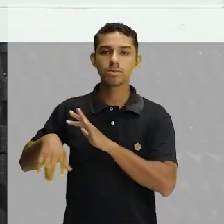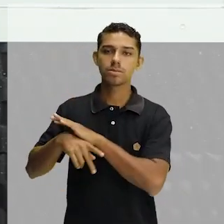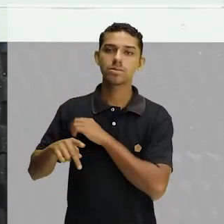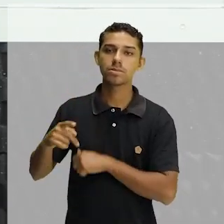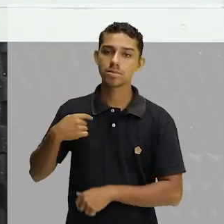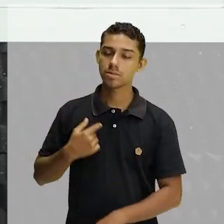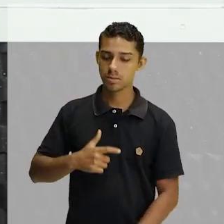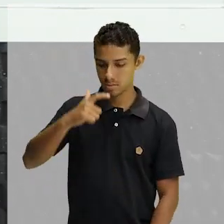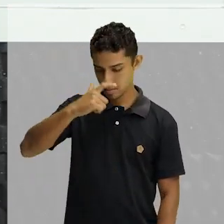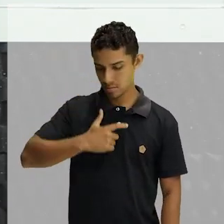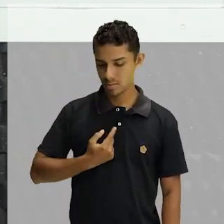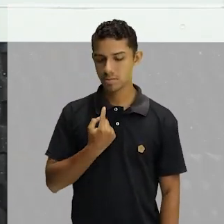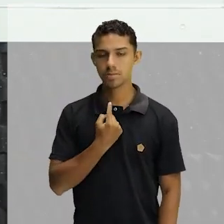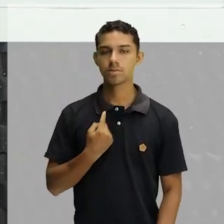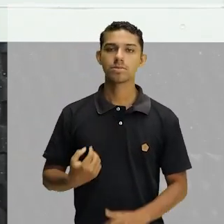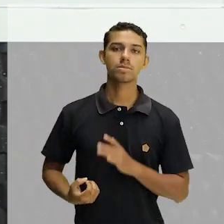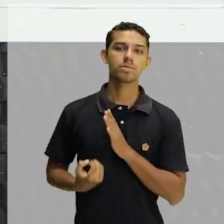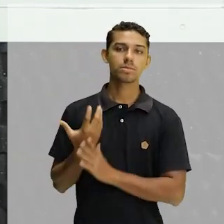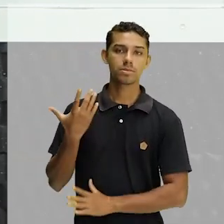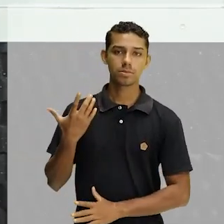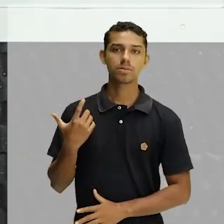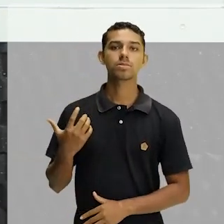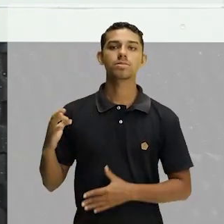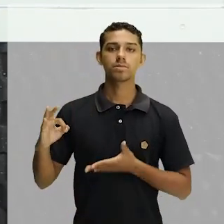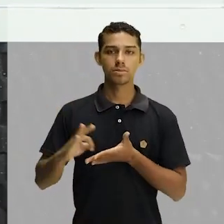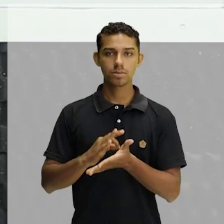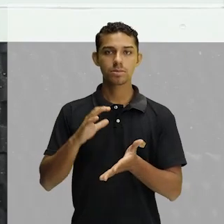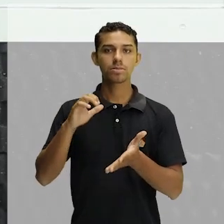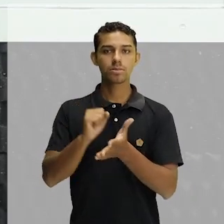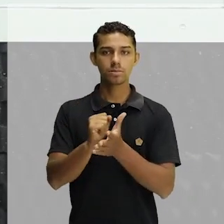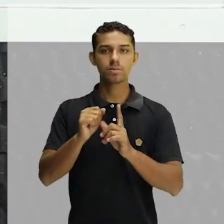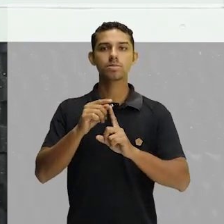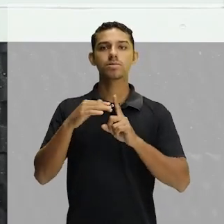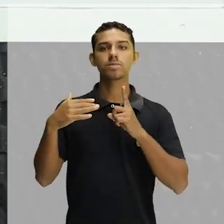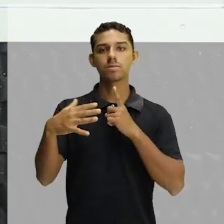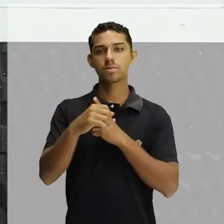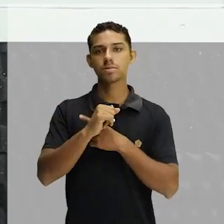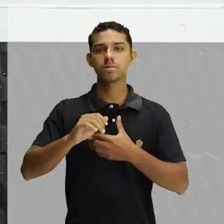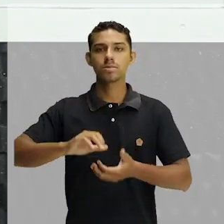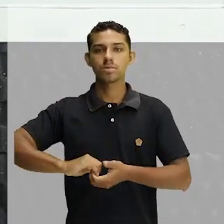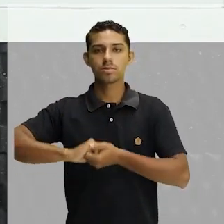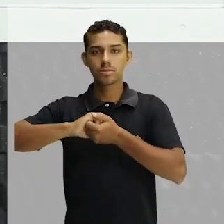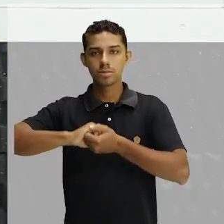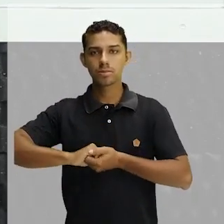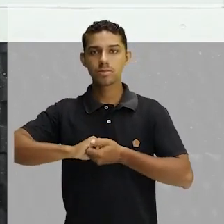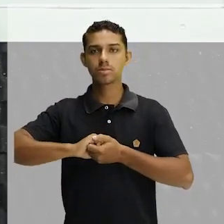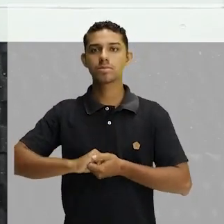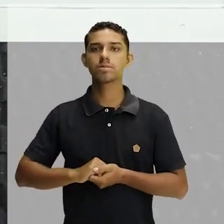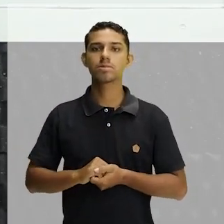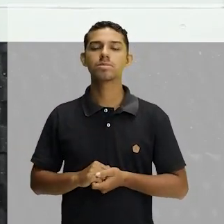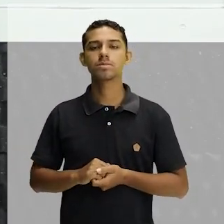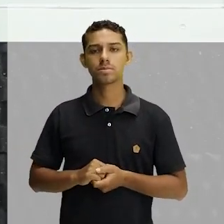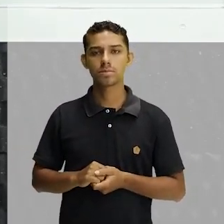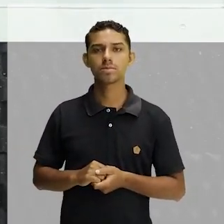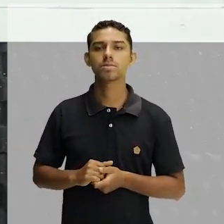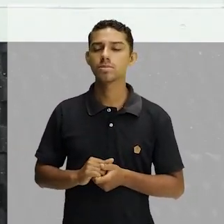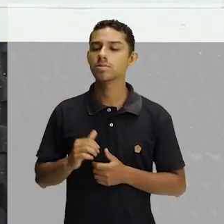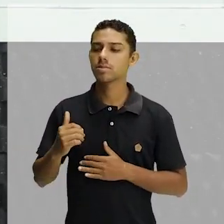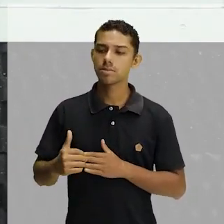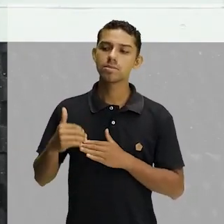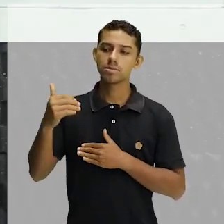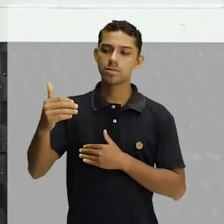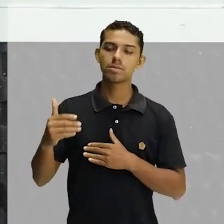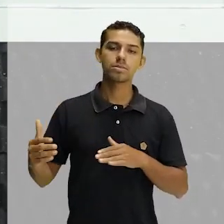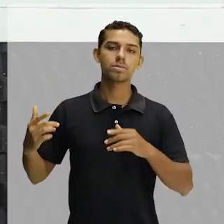ele decide fundar um contrato, um pacto ou um acordo. Contrato, pacto e acordo que vai gerar